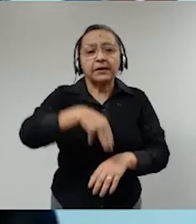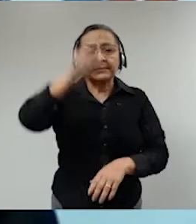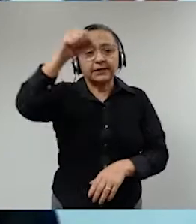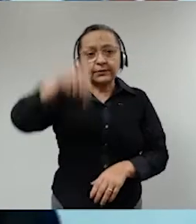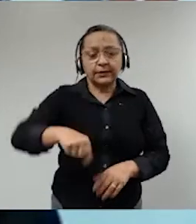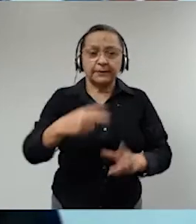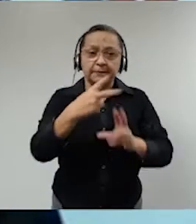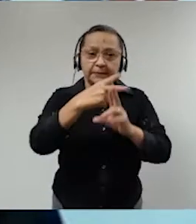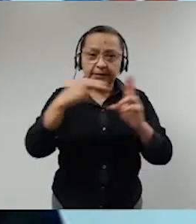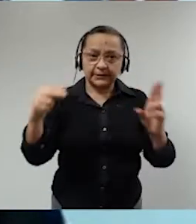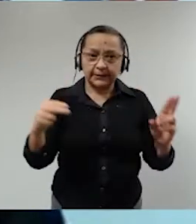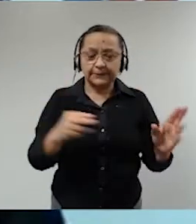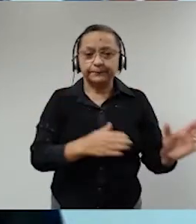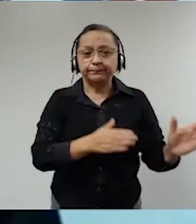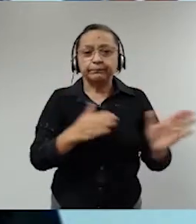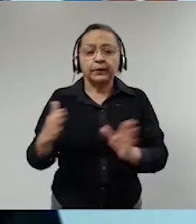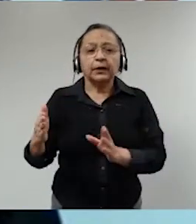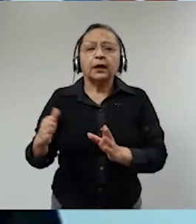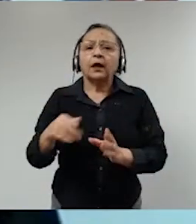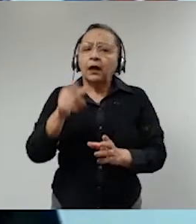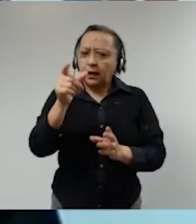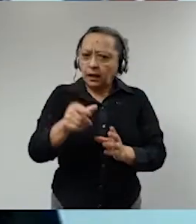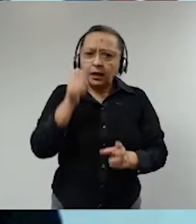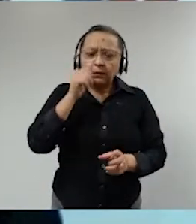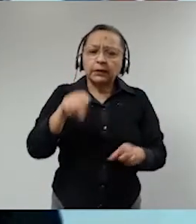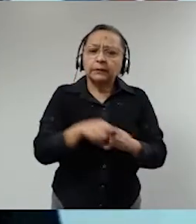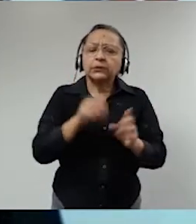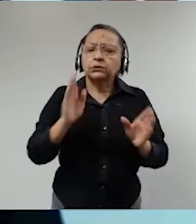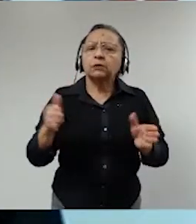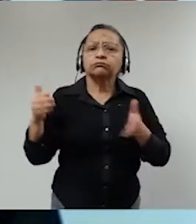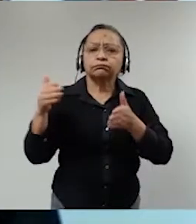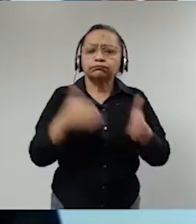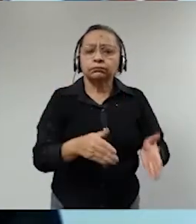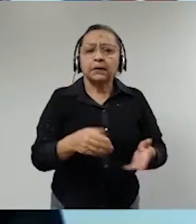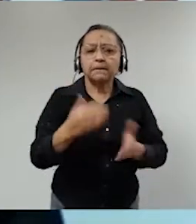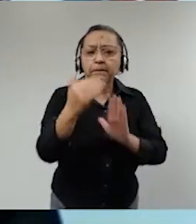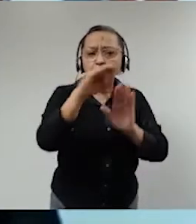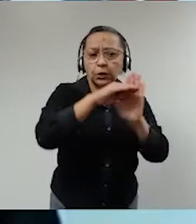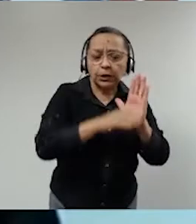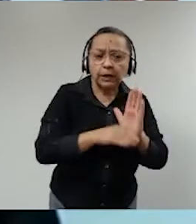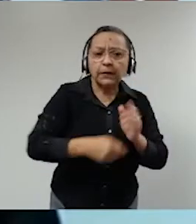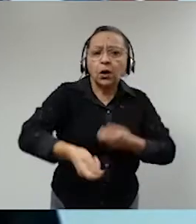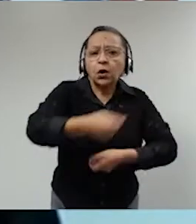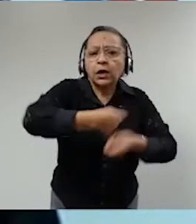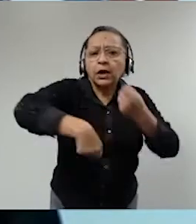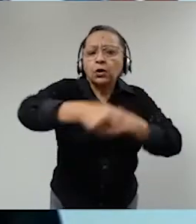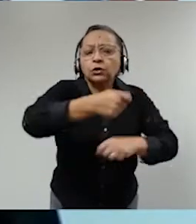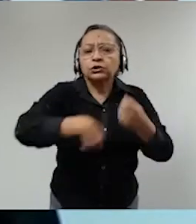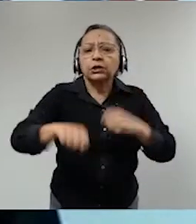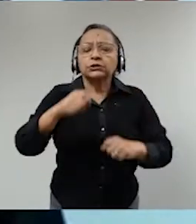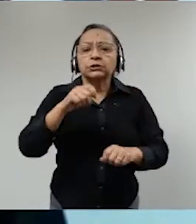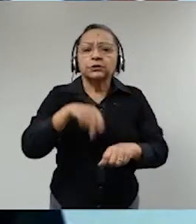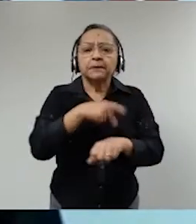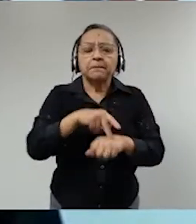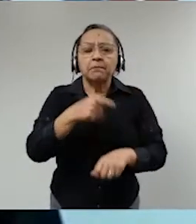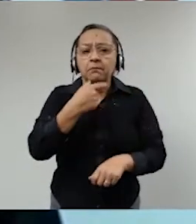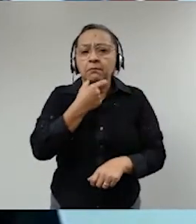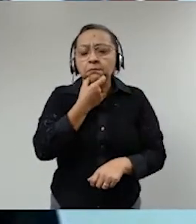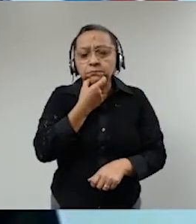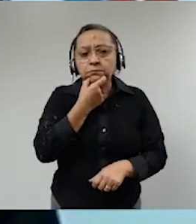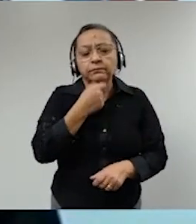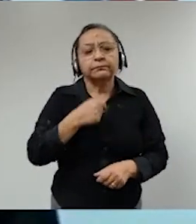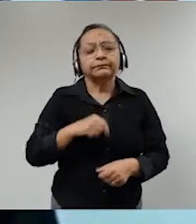Brasília. Participou do programa On Negotiation and Leadership de